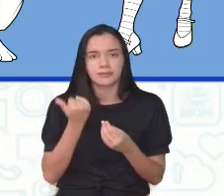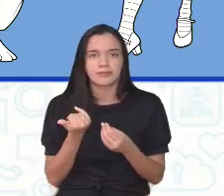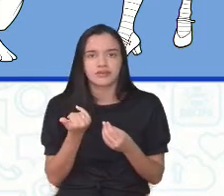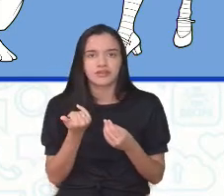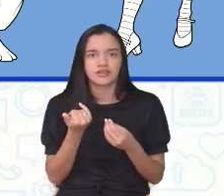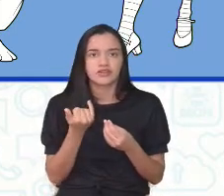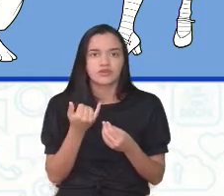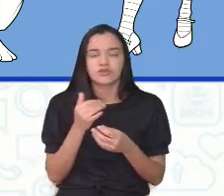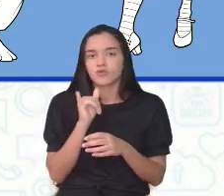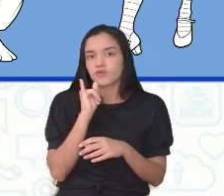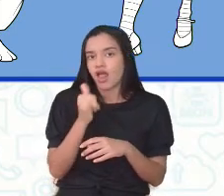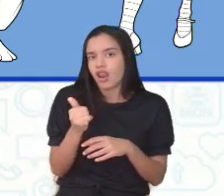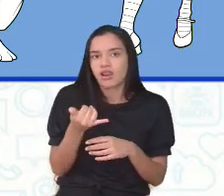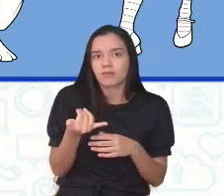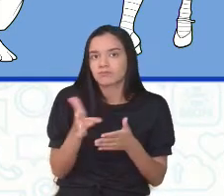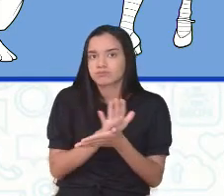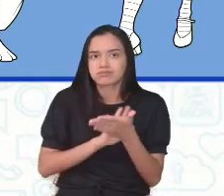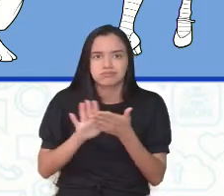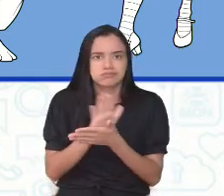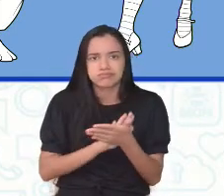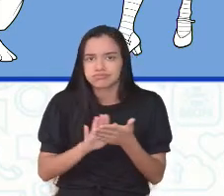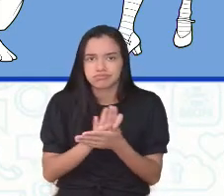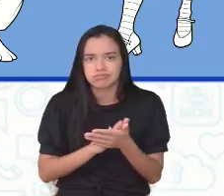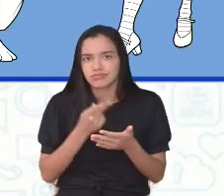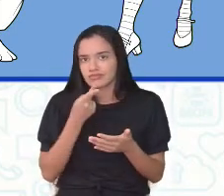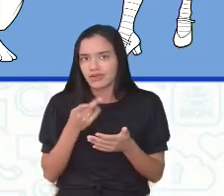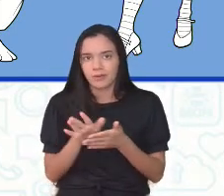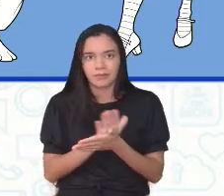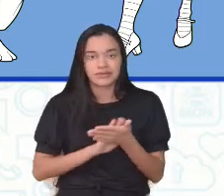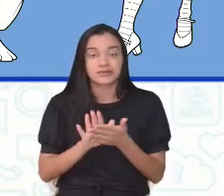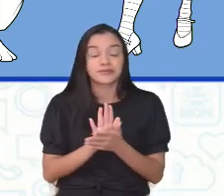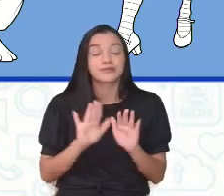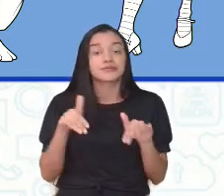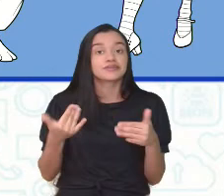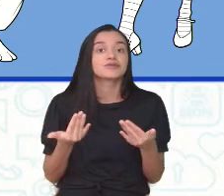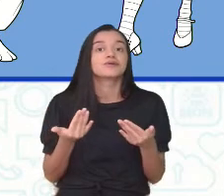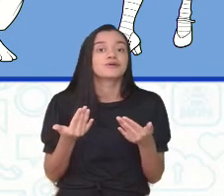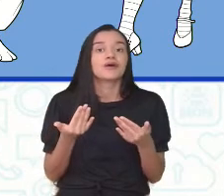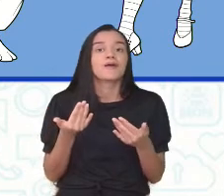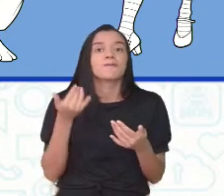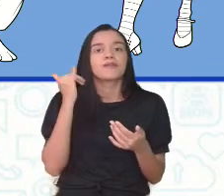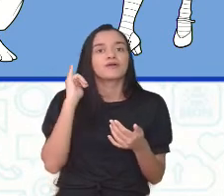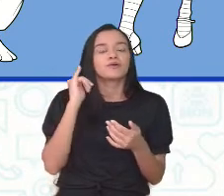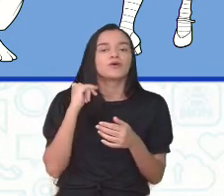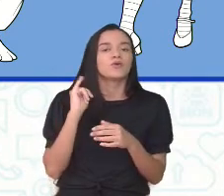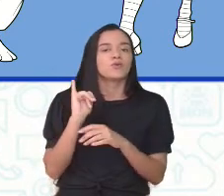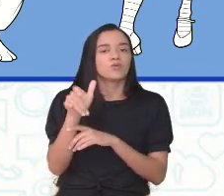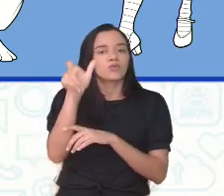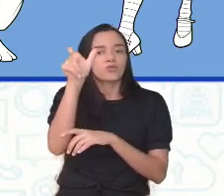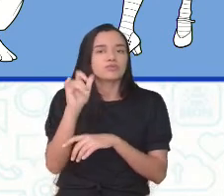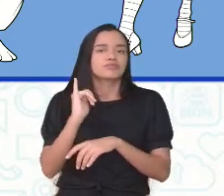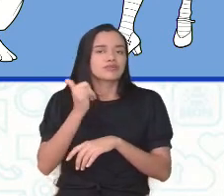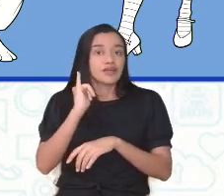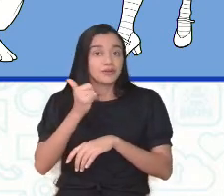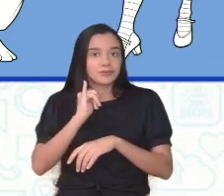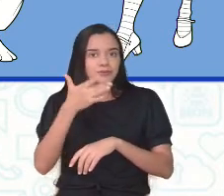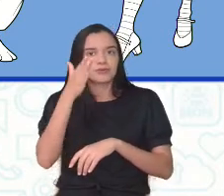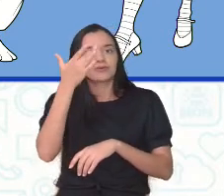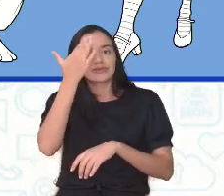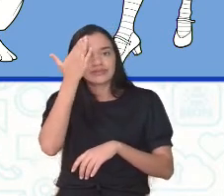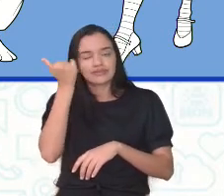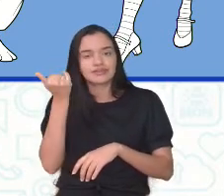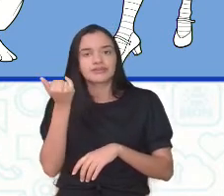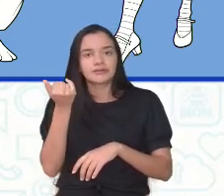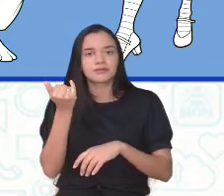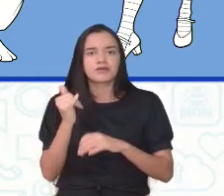contou para ninguém. Ela não contou para a irmã, ela não contou para o coelho. Então, a partir do momento em que o narrador sabe que ela está entediada, a gente já